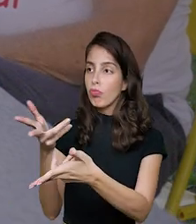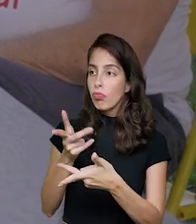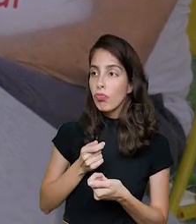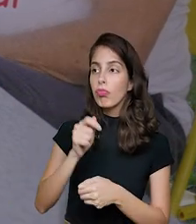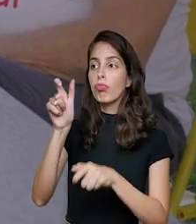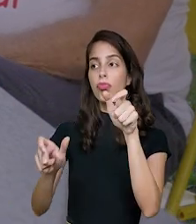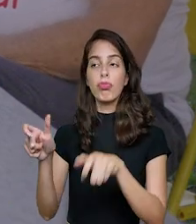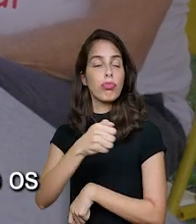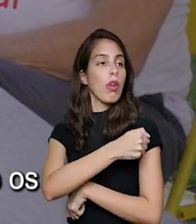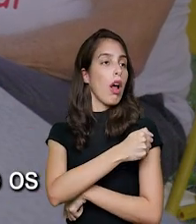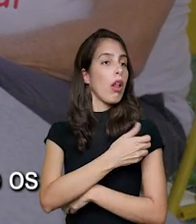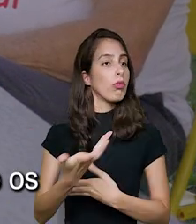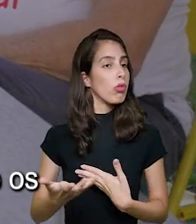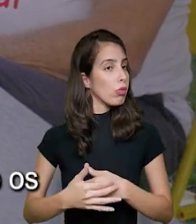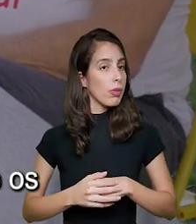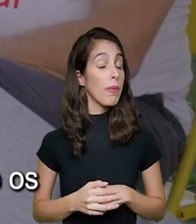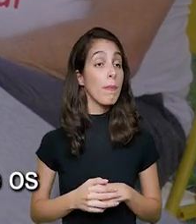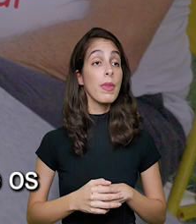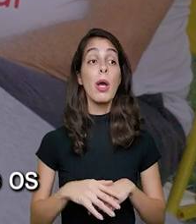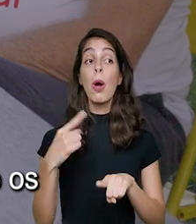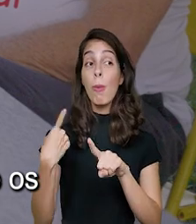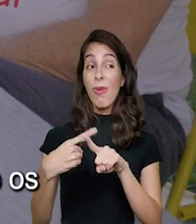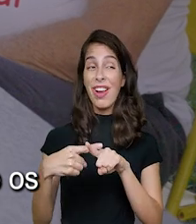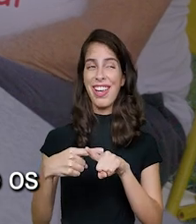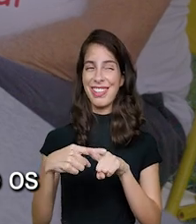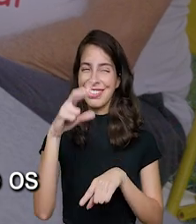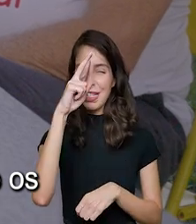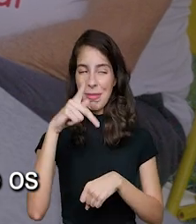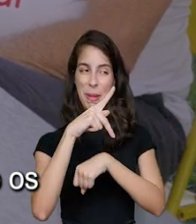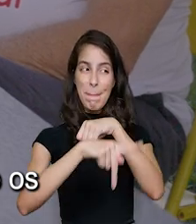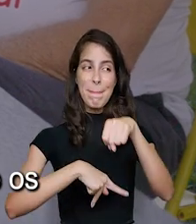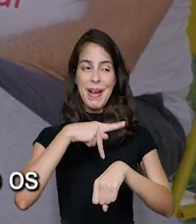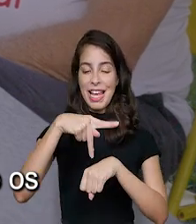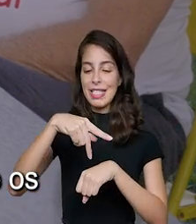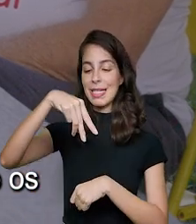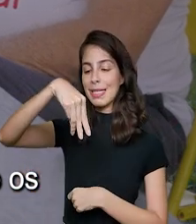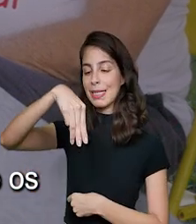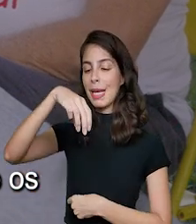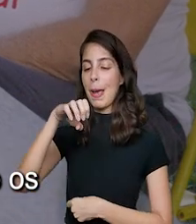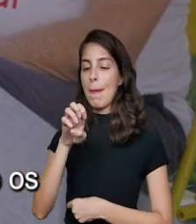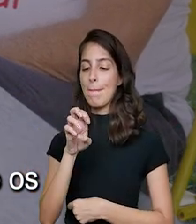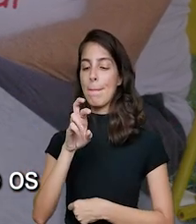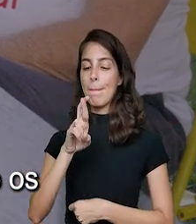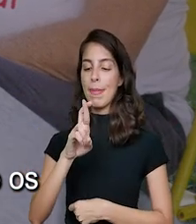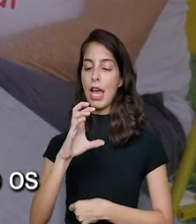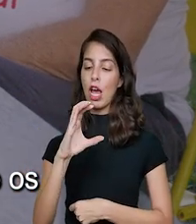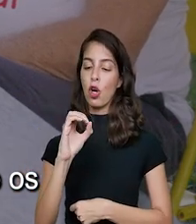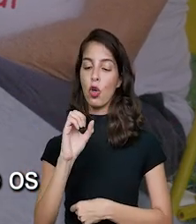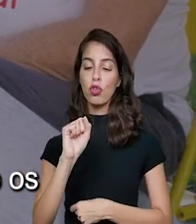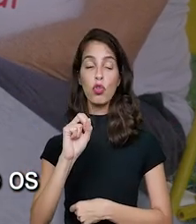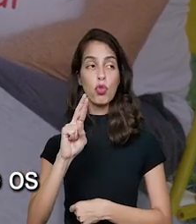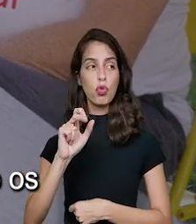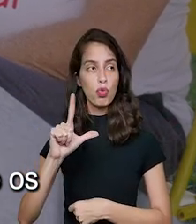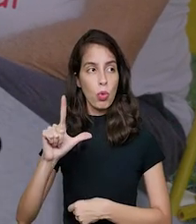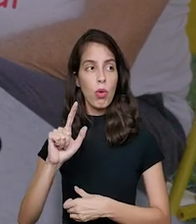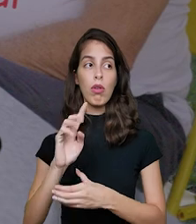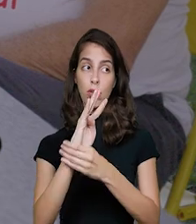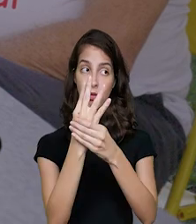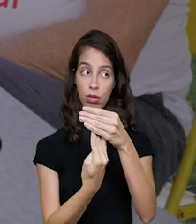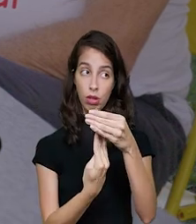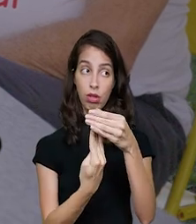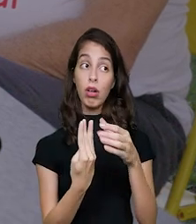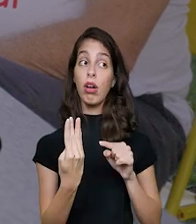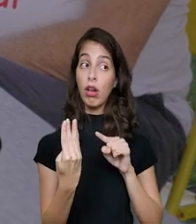que trabalha com com os dois países do Mercosul né então assim é muita muita e assim isso aqui também me dá uma oportunidade porque nos